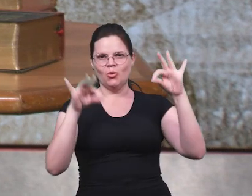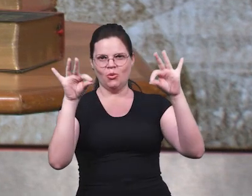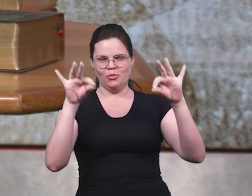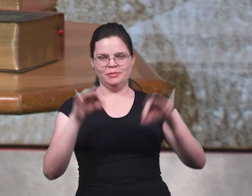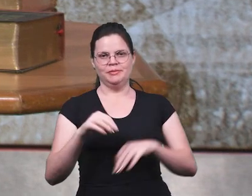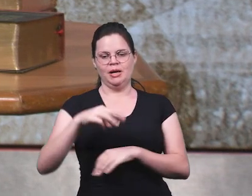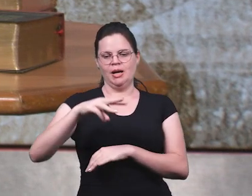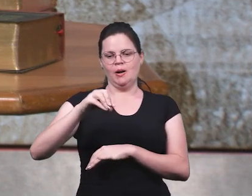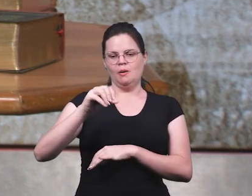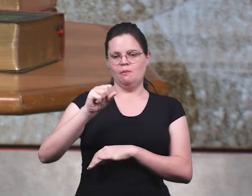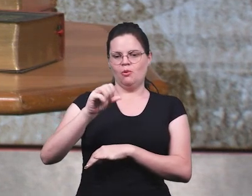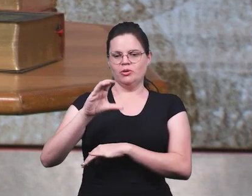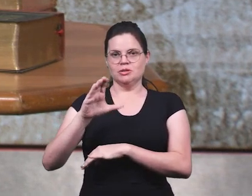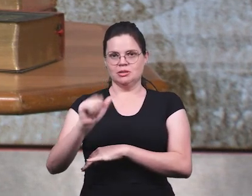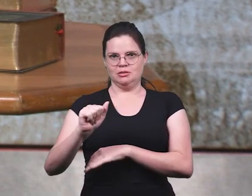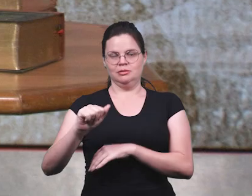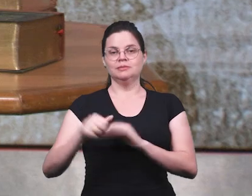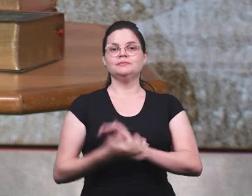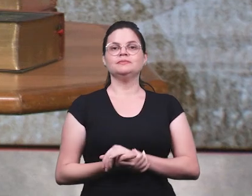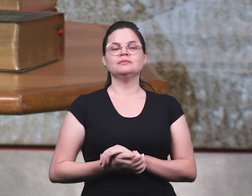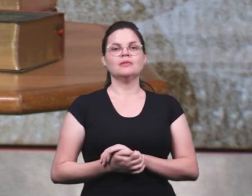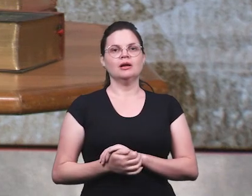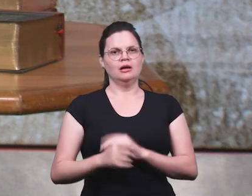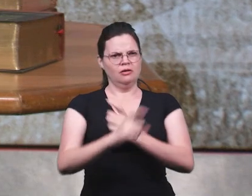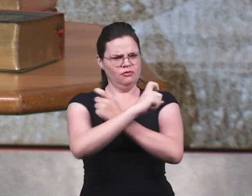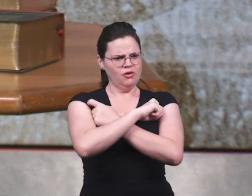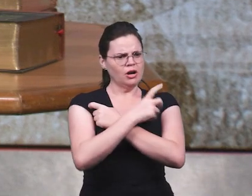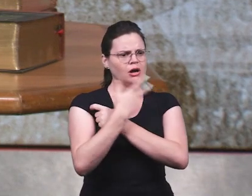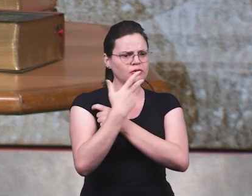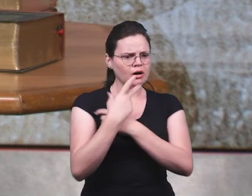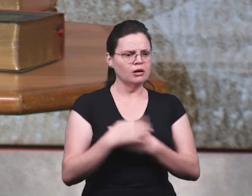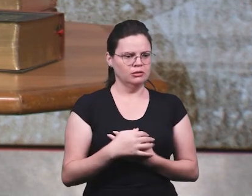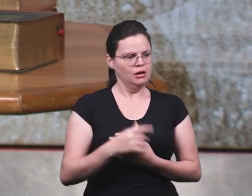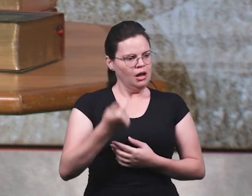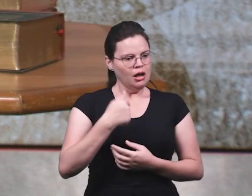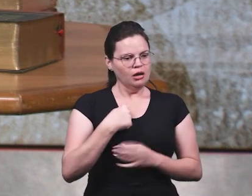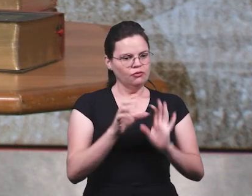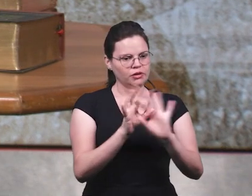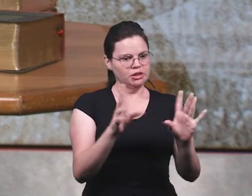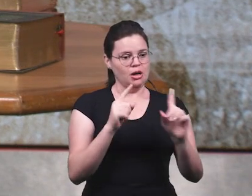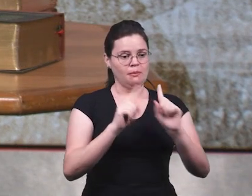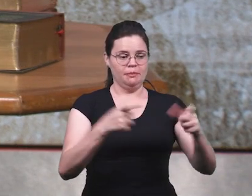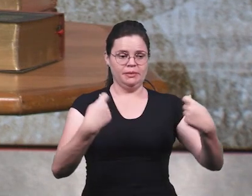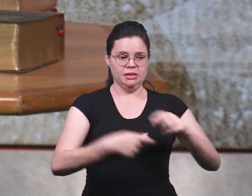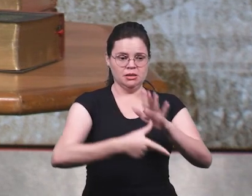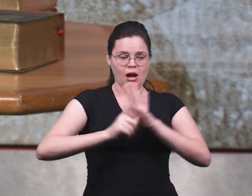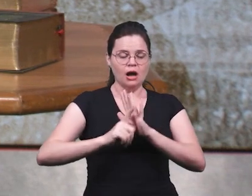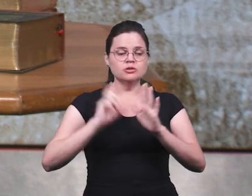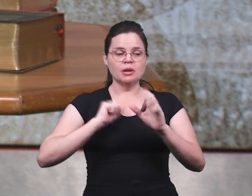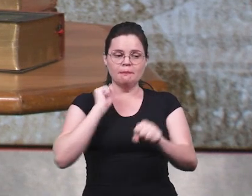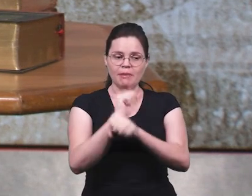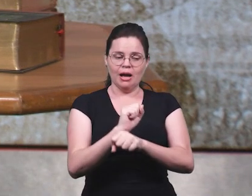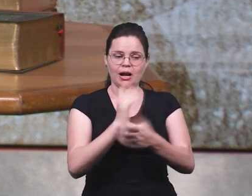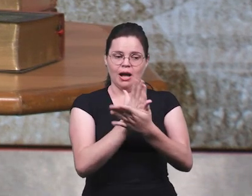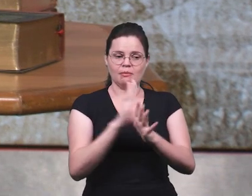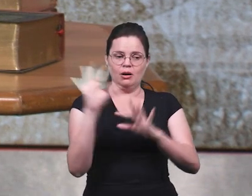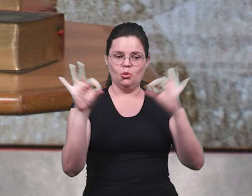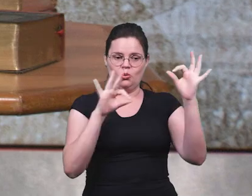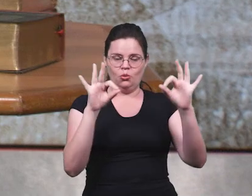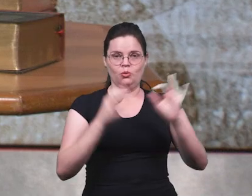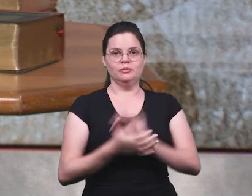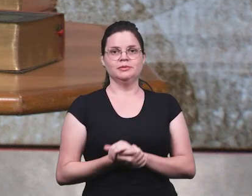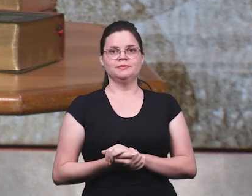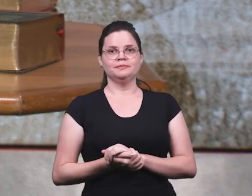Faraó chegou a dizer que deixaria o povo ir, se as moscas cessassem. Antes ele fez uma proposta, né? Que